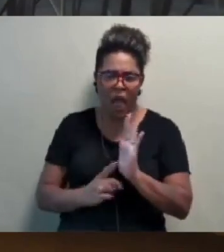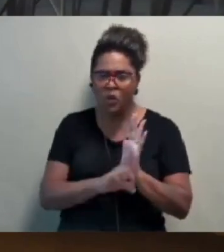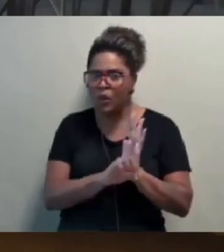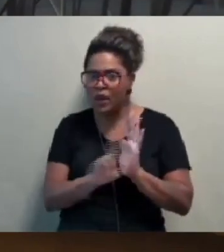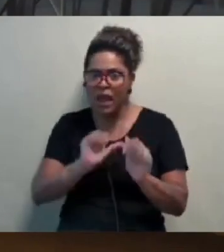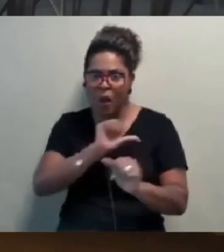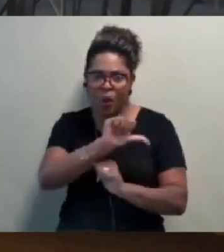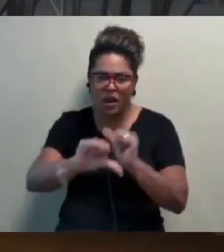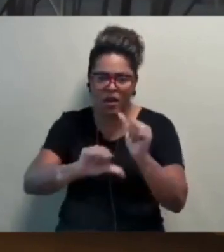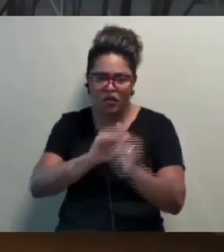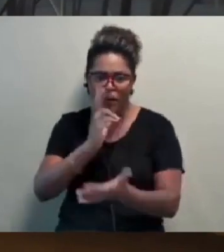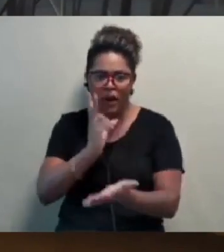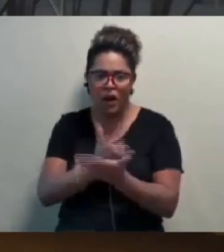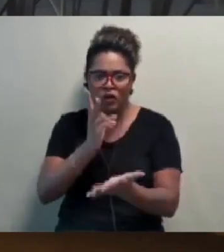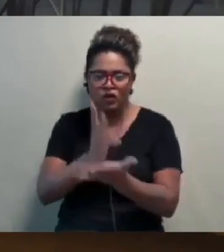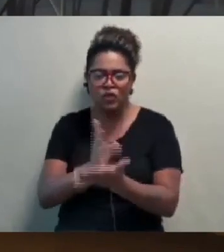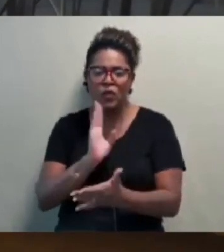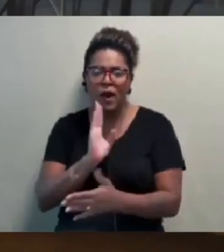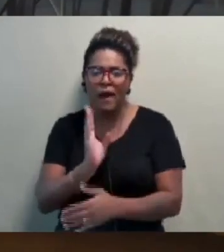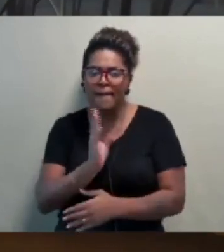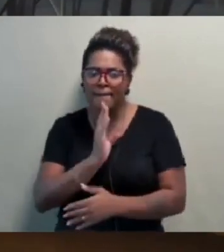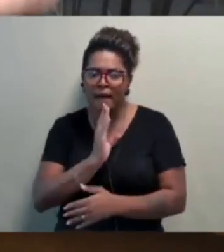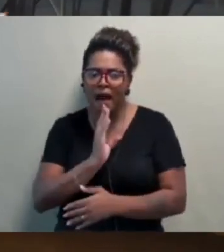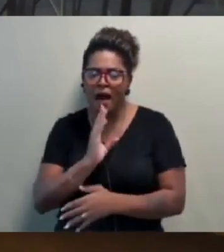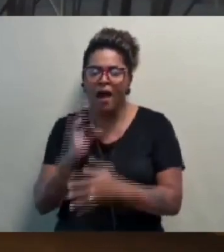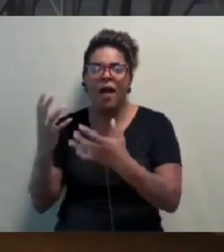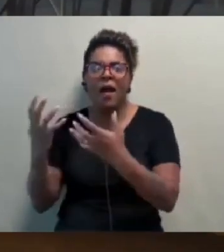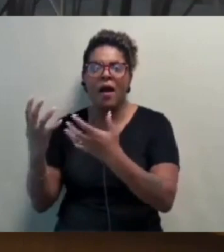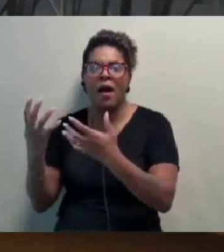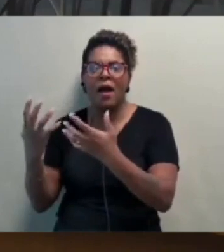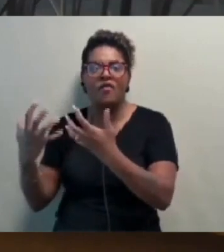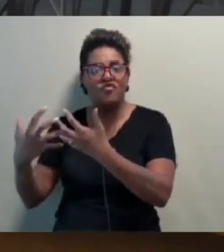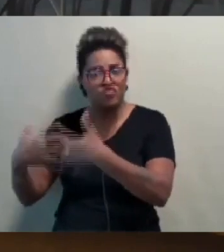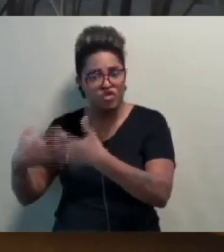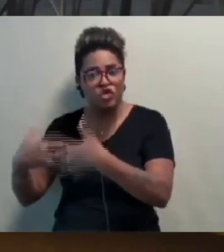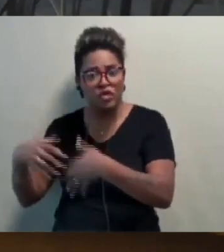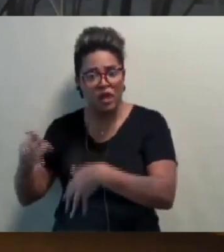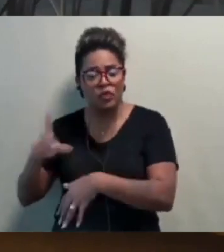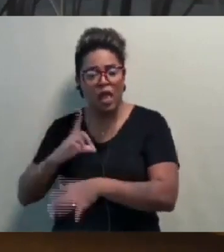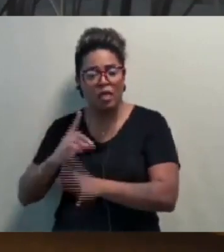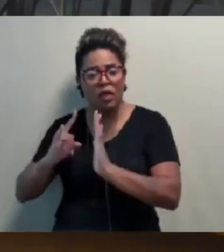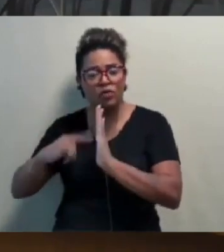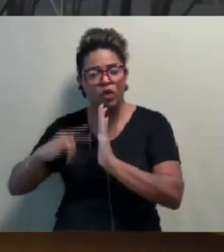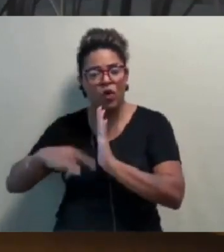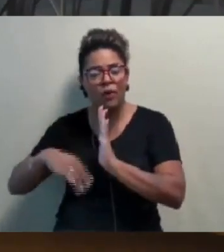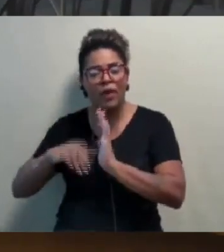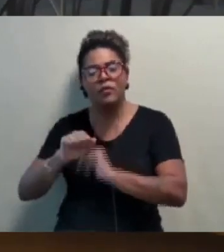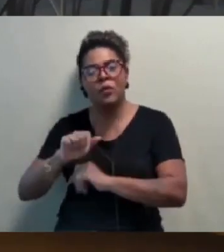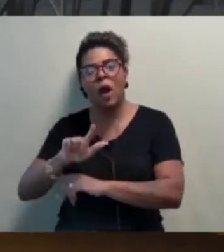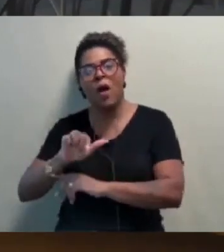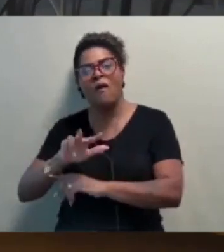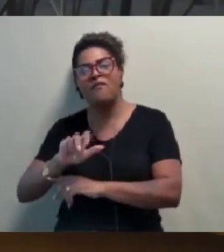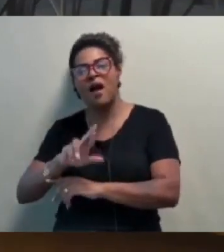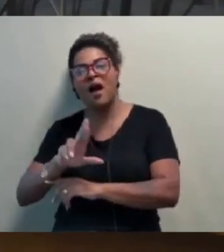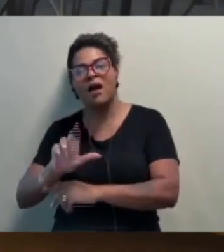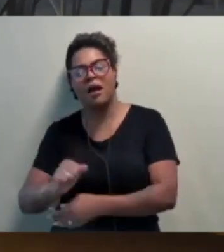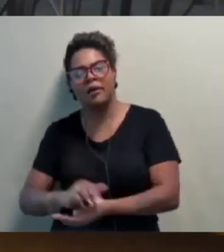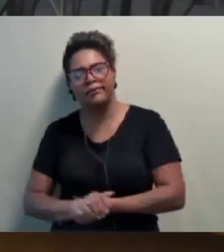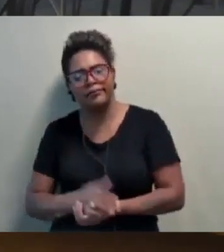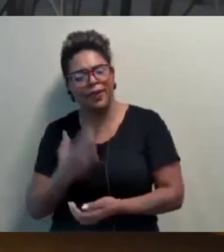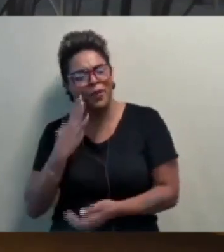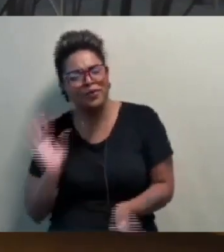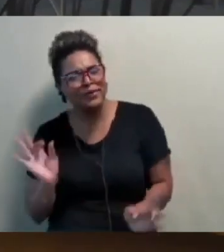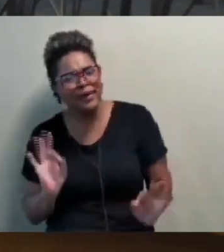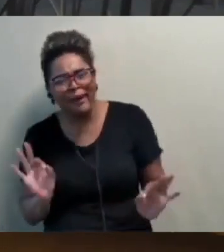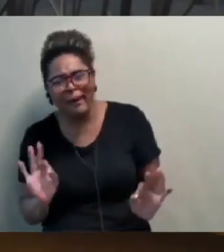continuar funcionando e para que o clube possa continuar funcionando com seus alvará? Eu não entendo isso. Tem alguma coisa